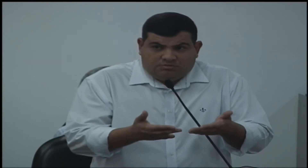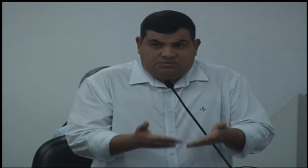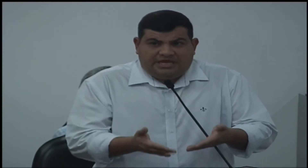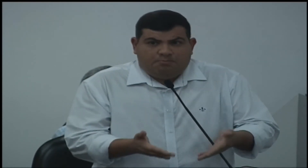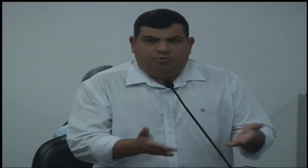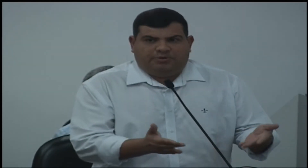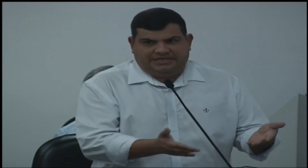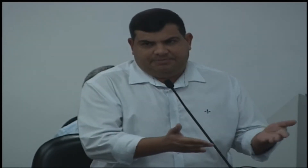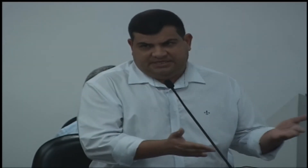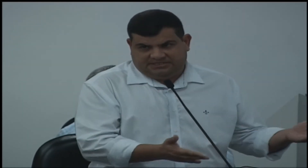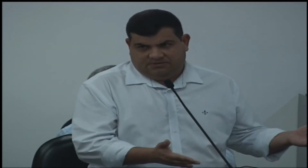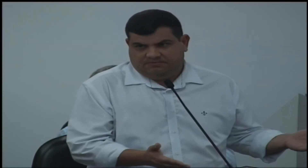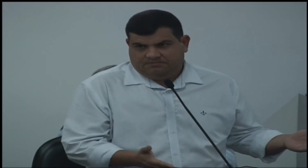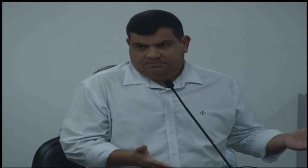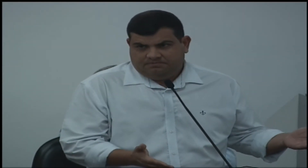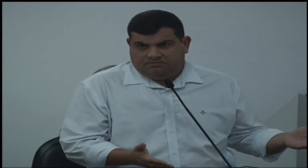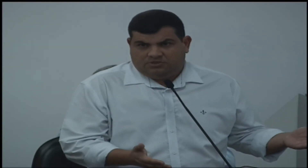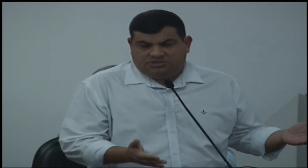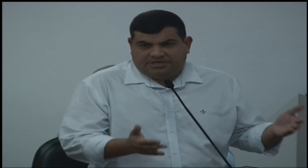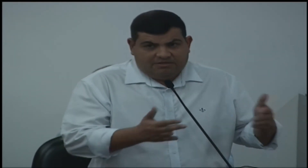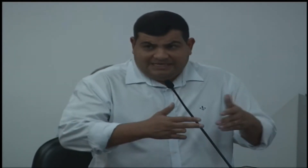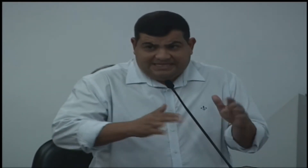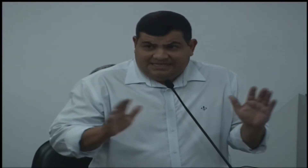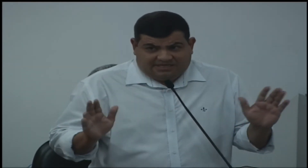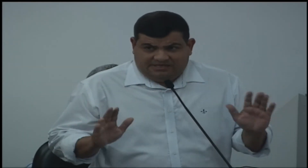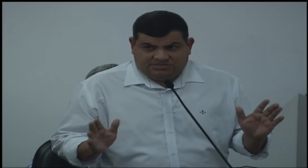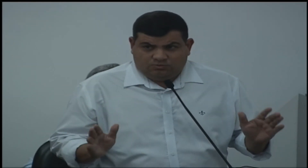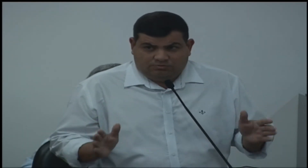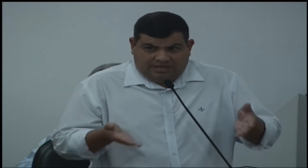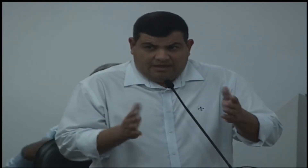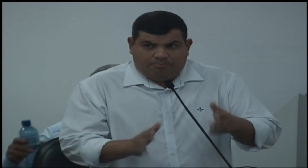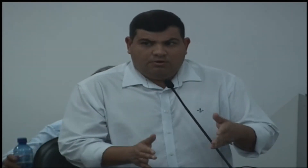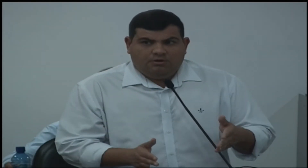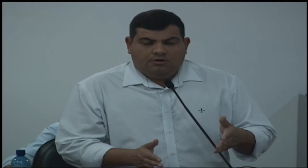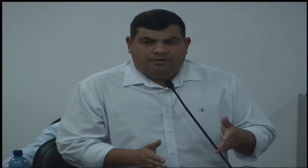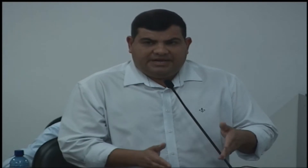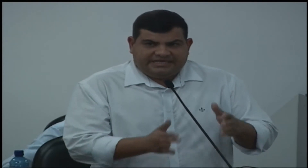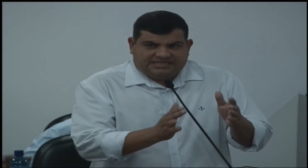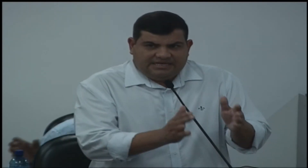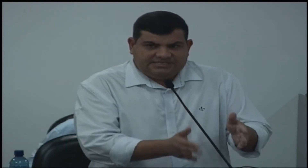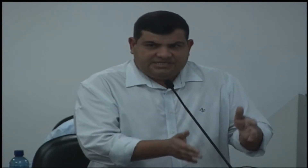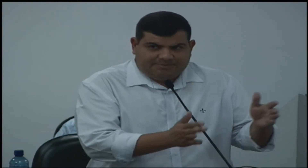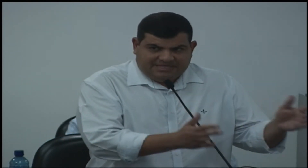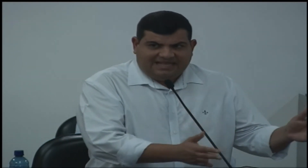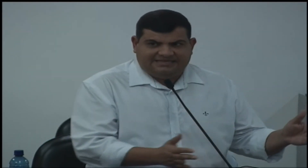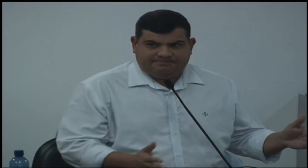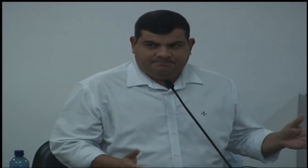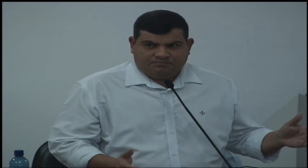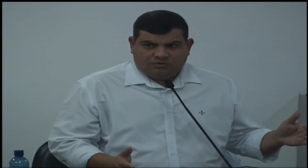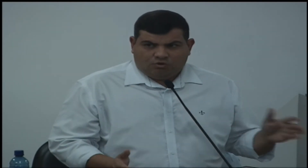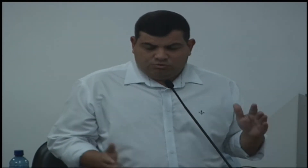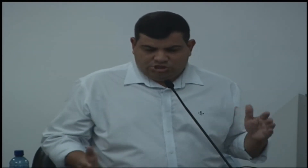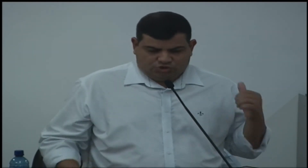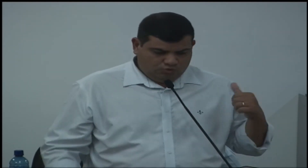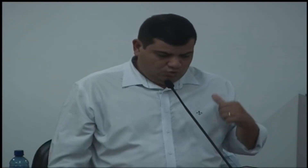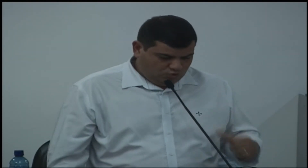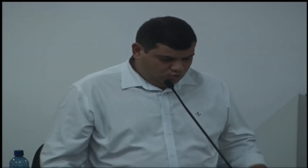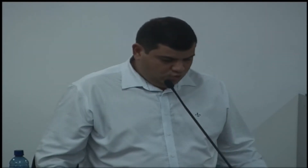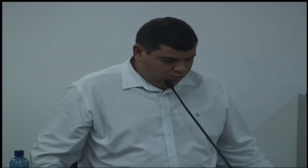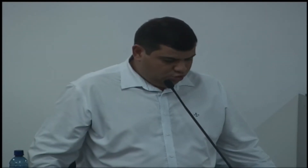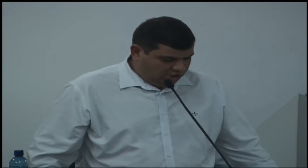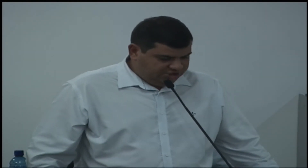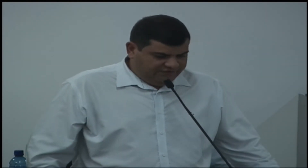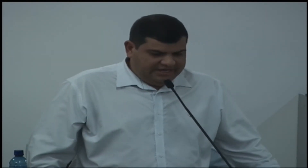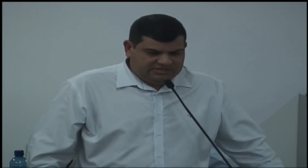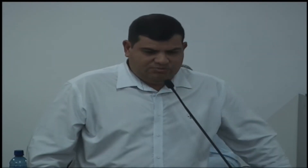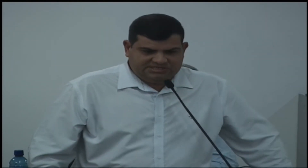de um tempo para adaptação. Nós não estamos querendo mais nada que isso, um tempo para que essa lei seja adaptada. Como disse